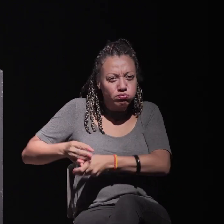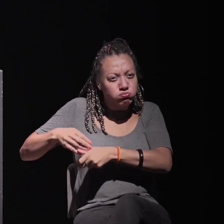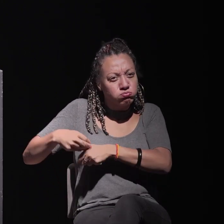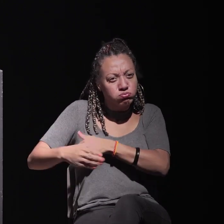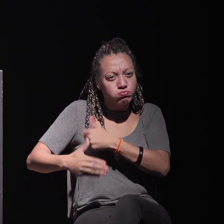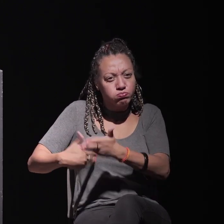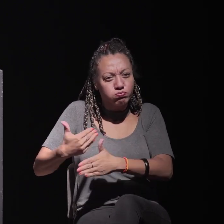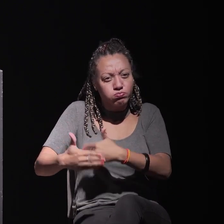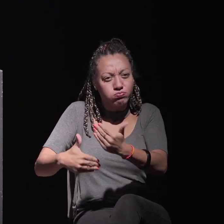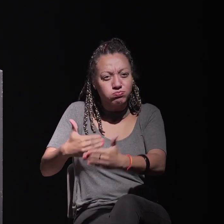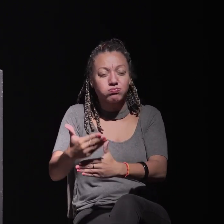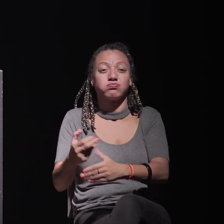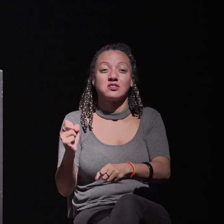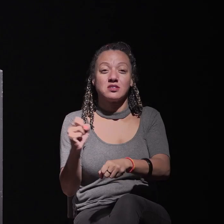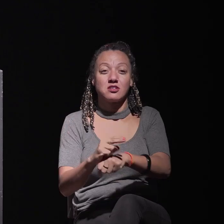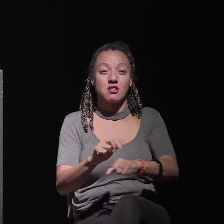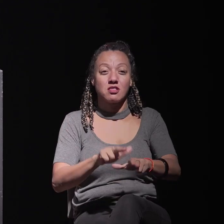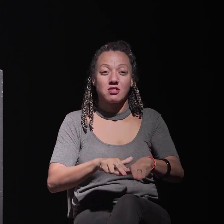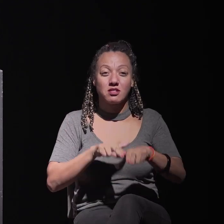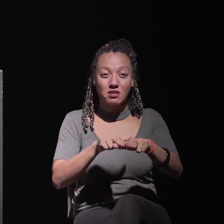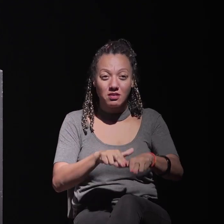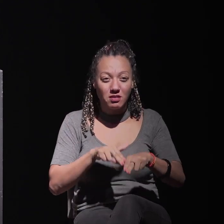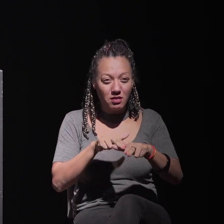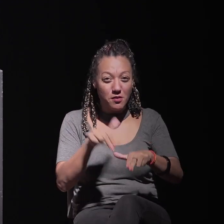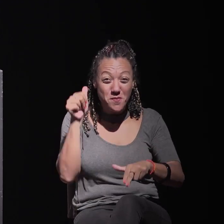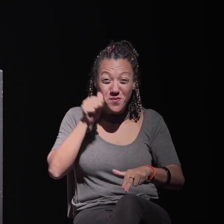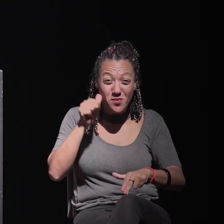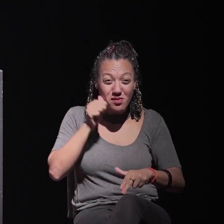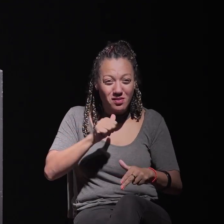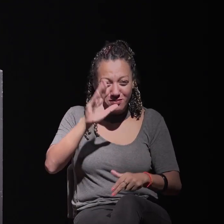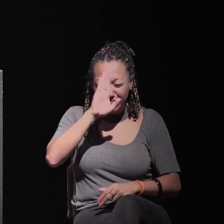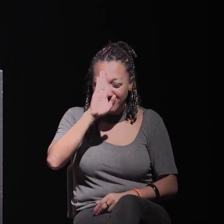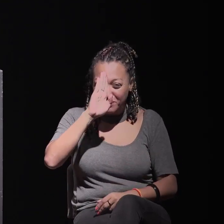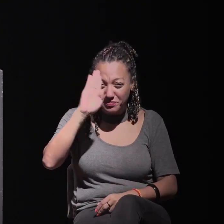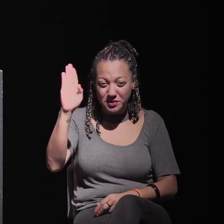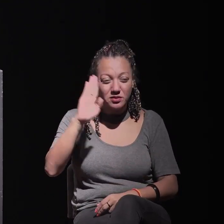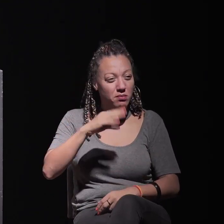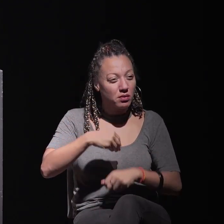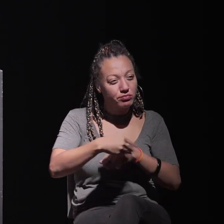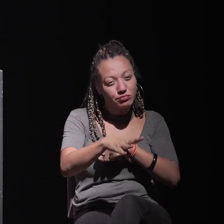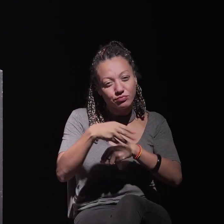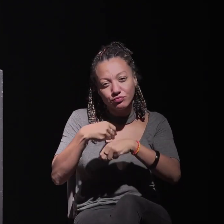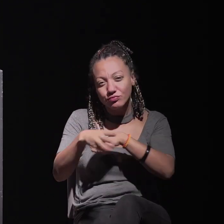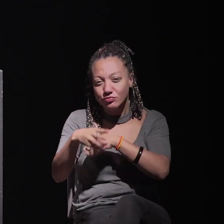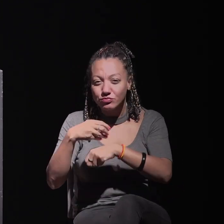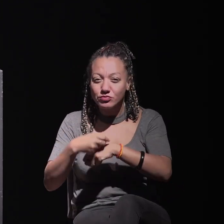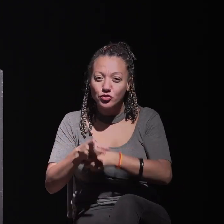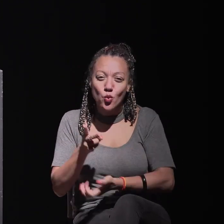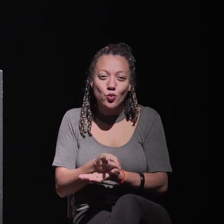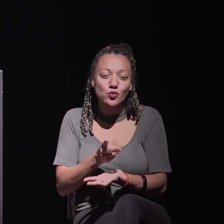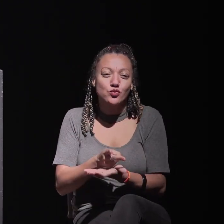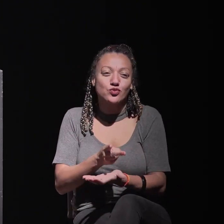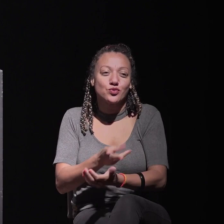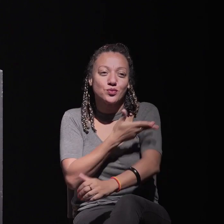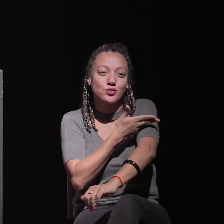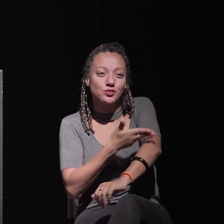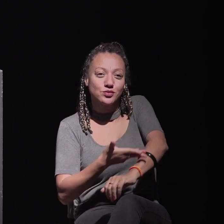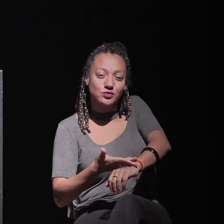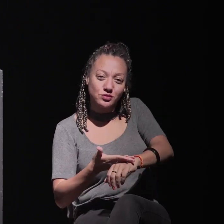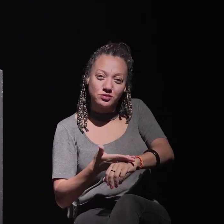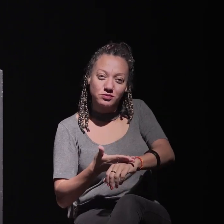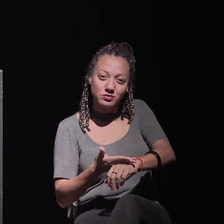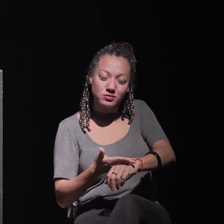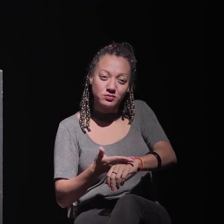os terreiros, através do trabalho, da articulação das mulheres negras naqueles espaços, mantiveram isso